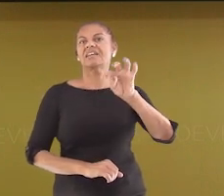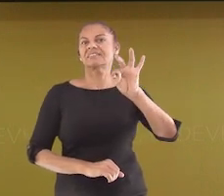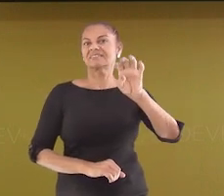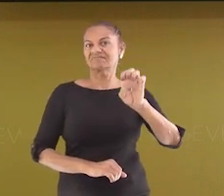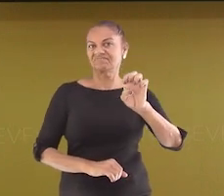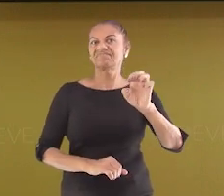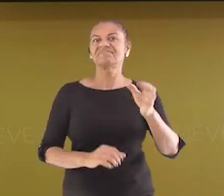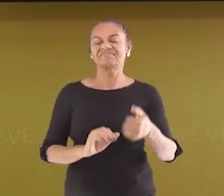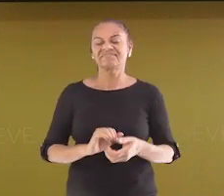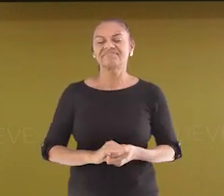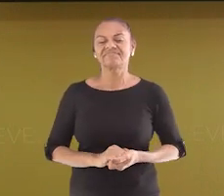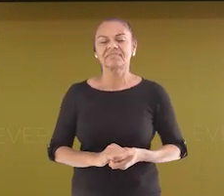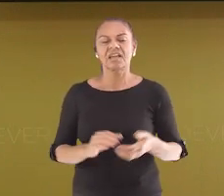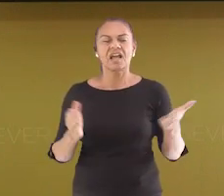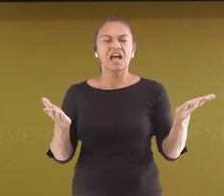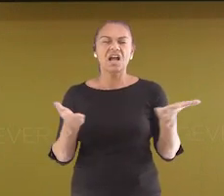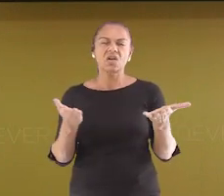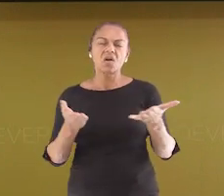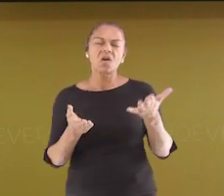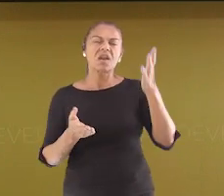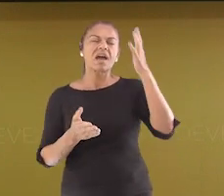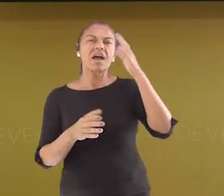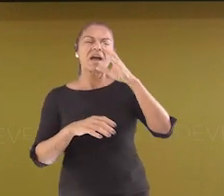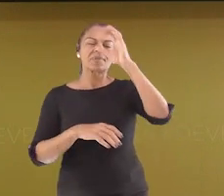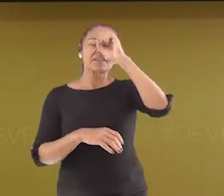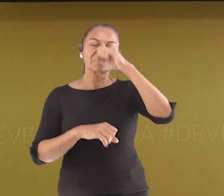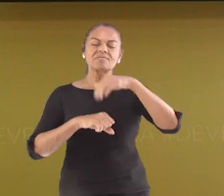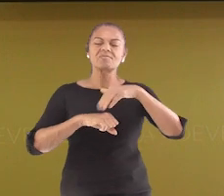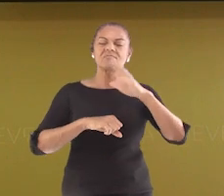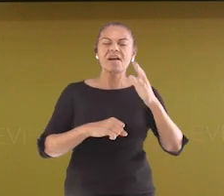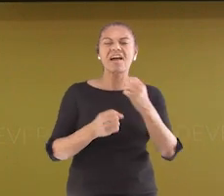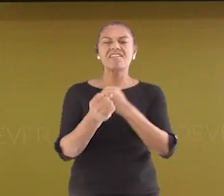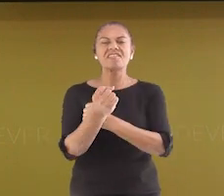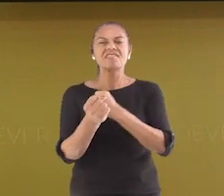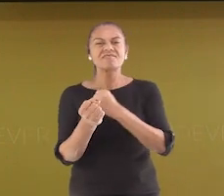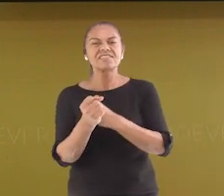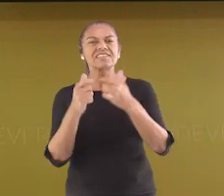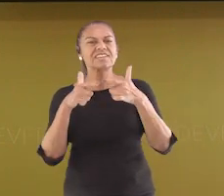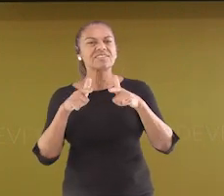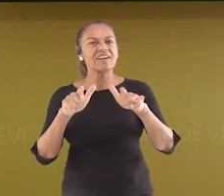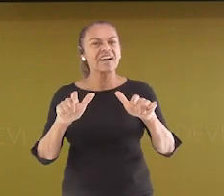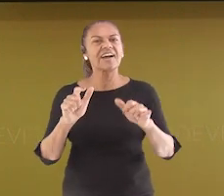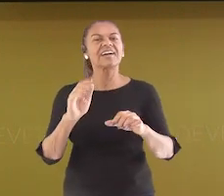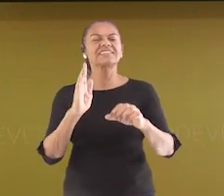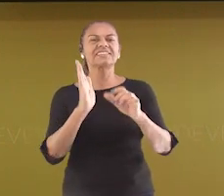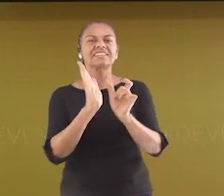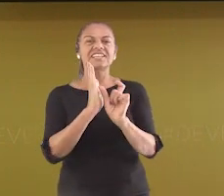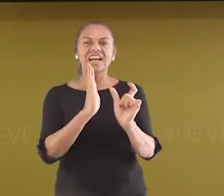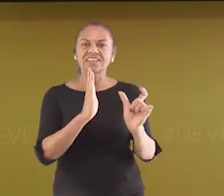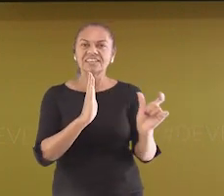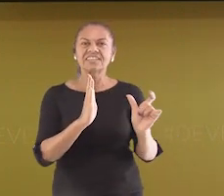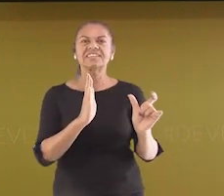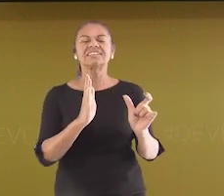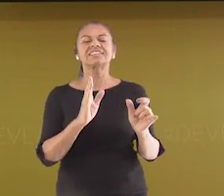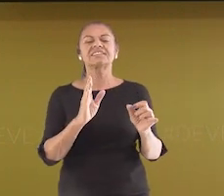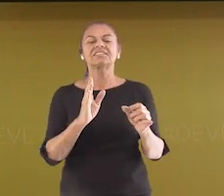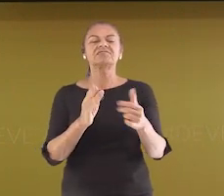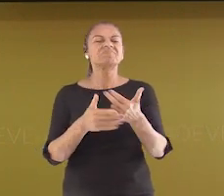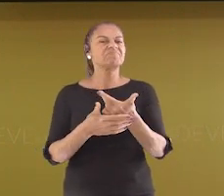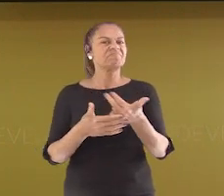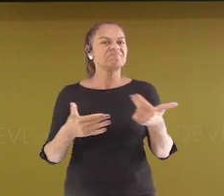de excluir, apagar algo, tem origem da área de informática. Em inglês a gente fala delete, e em português,